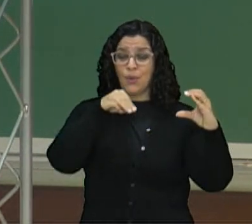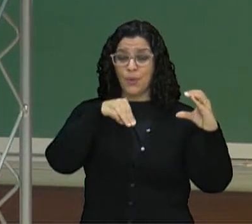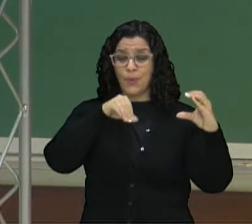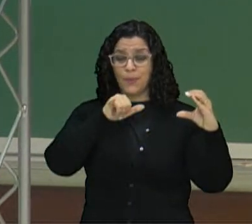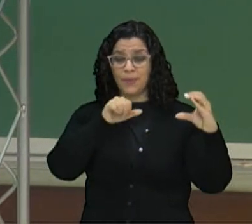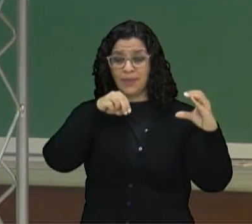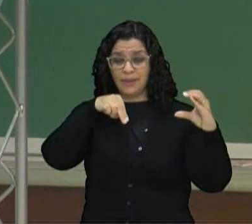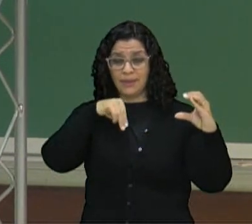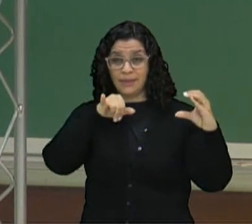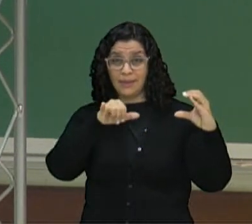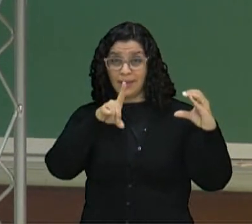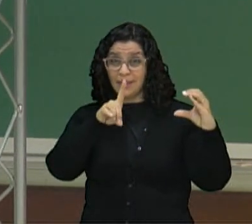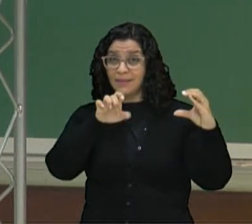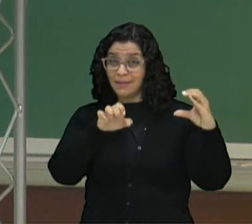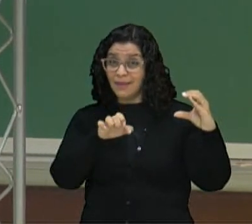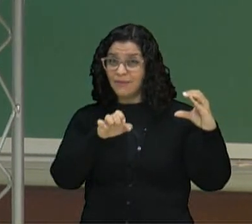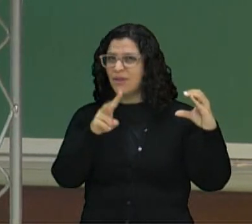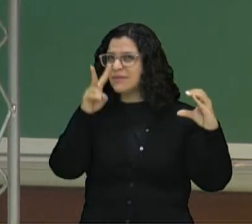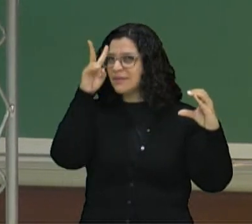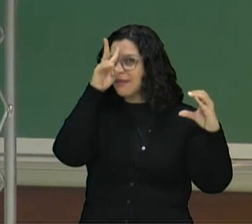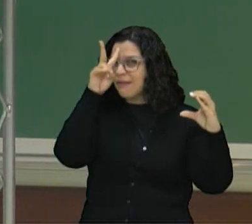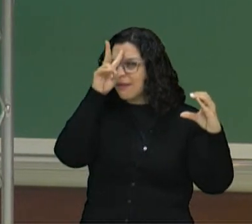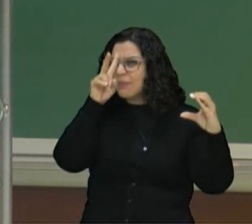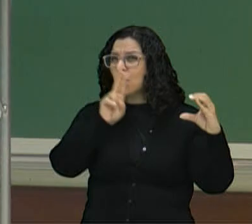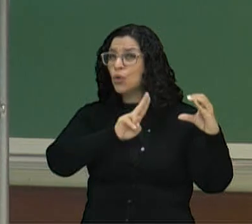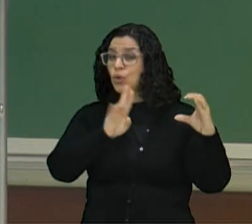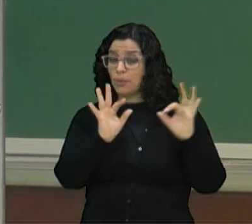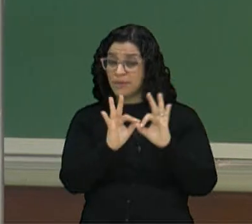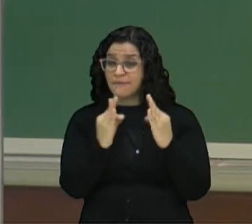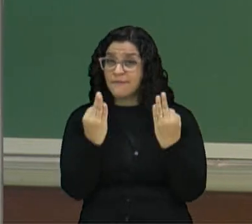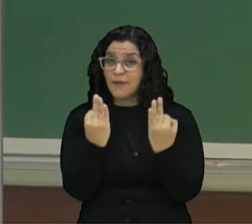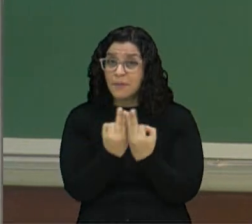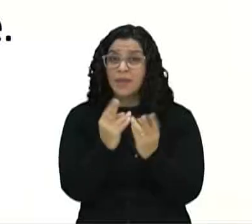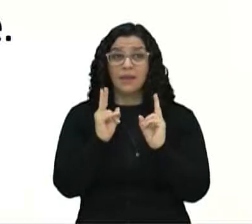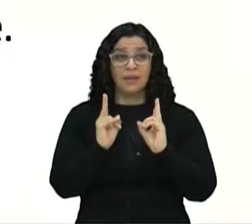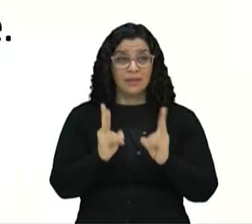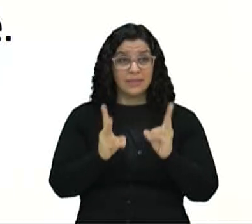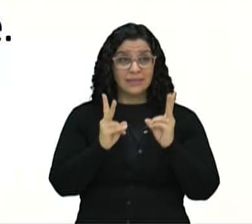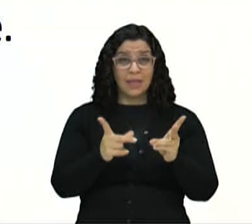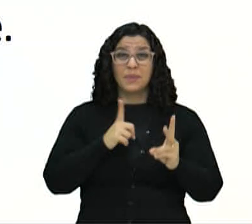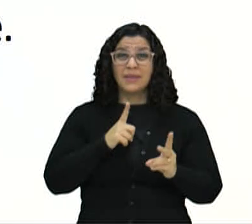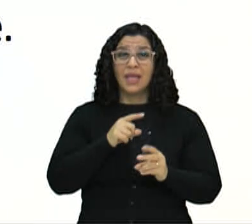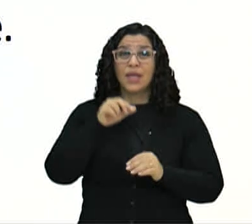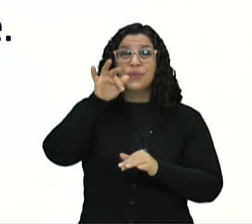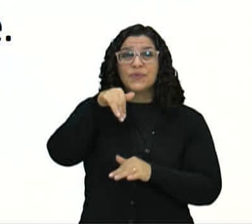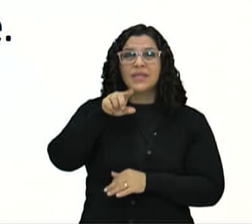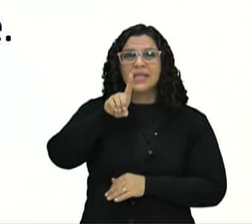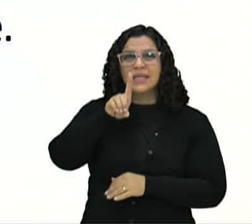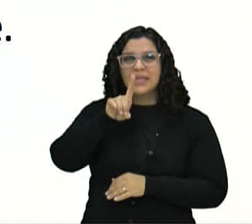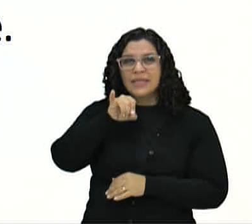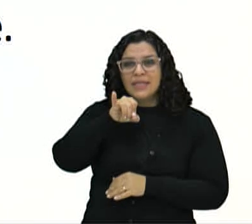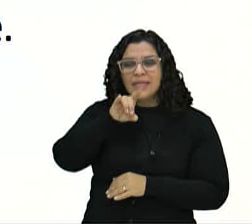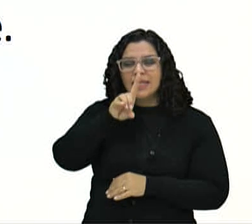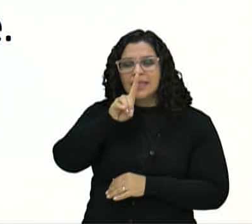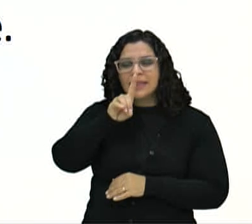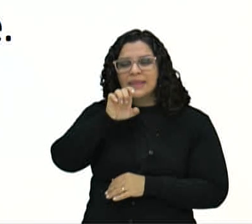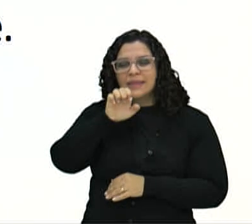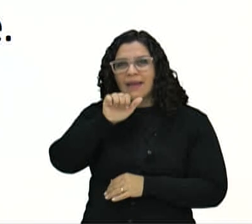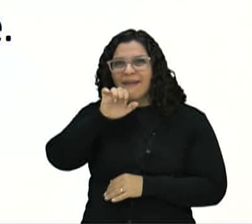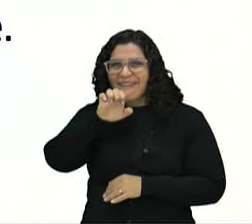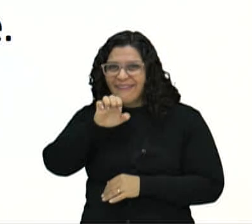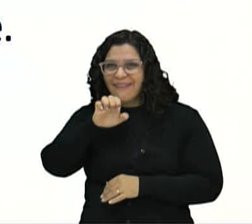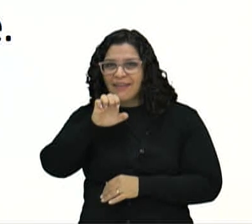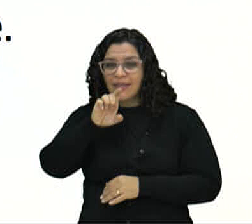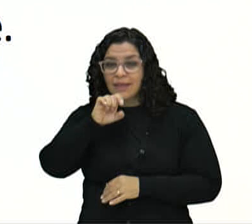Hominidae, porque você lembrou que o nome de uma família sempre termina com o sufixo idae. Então,